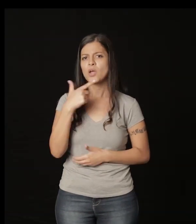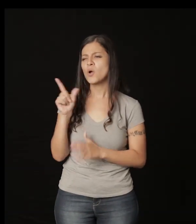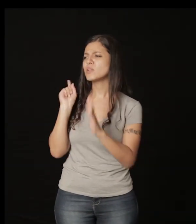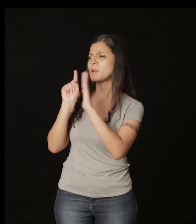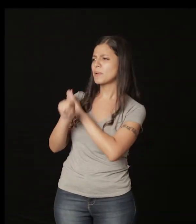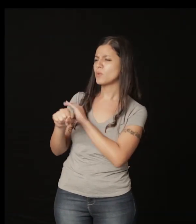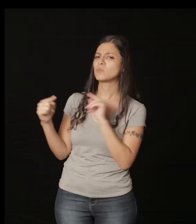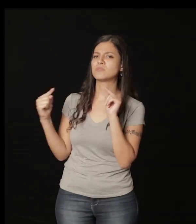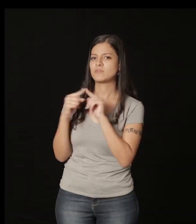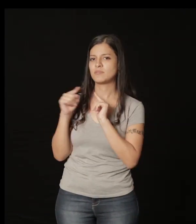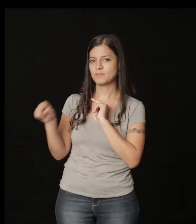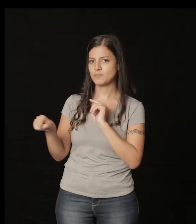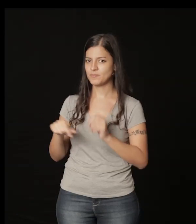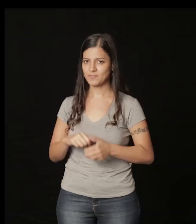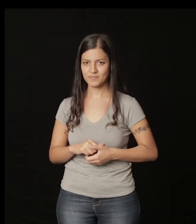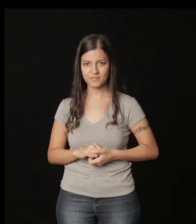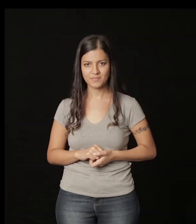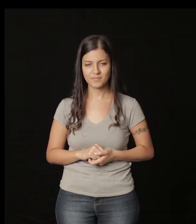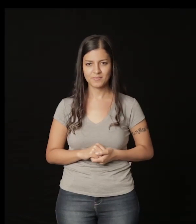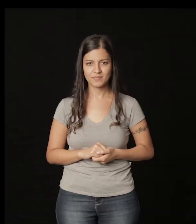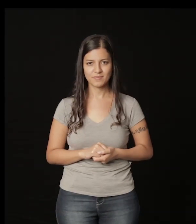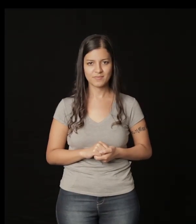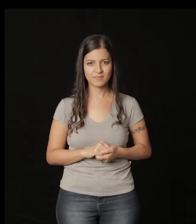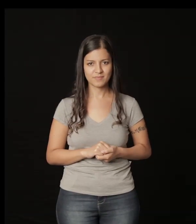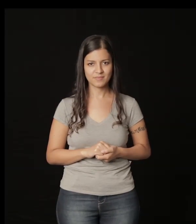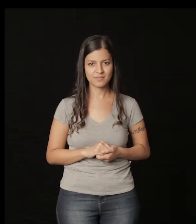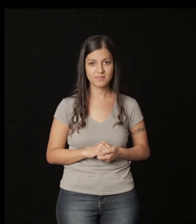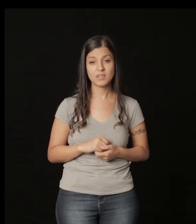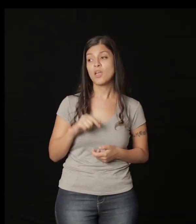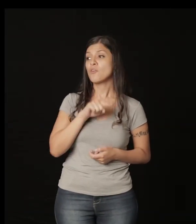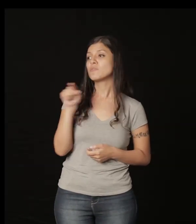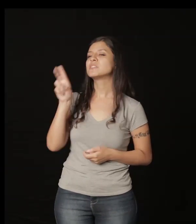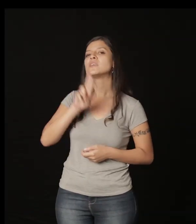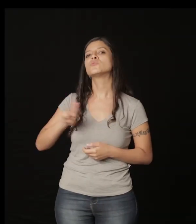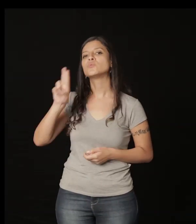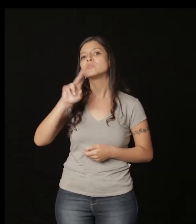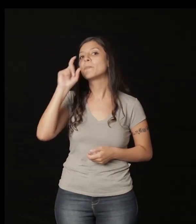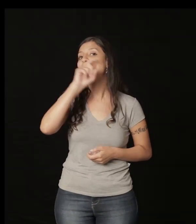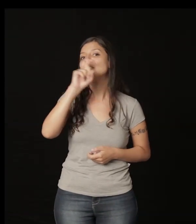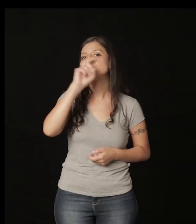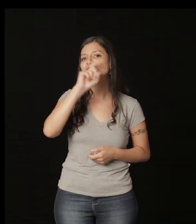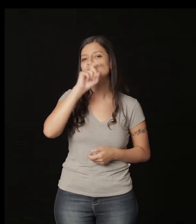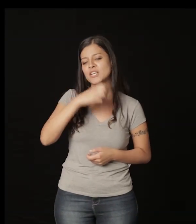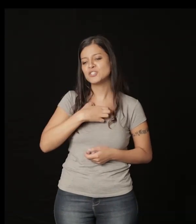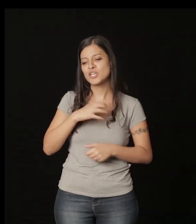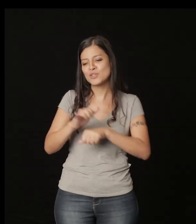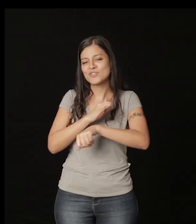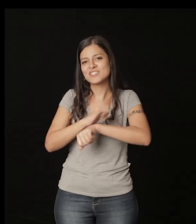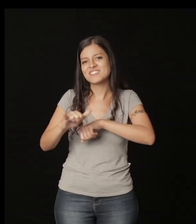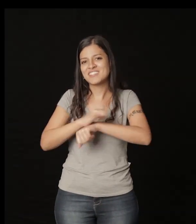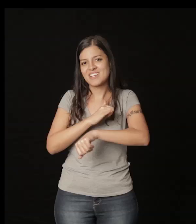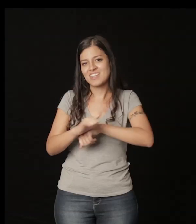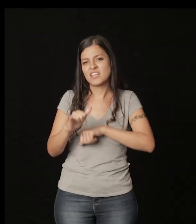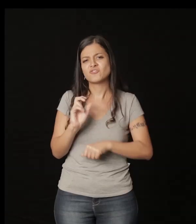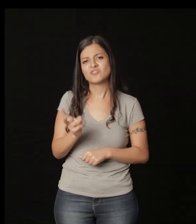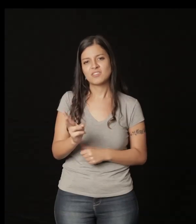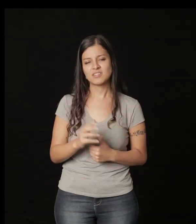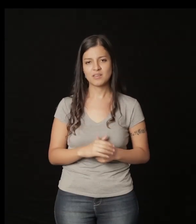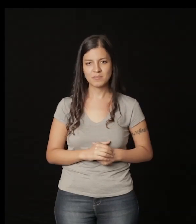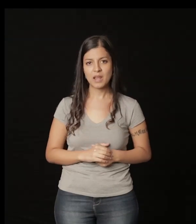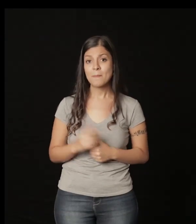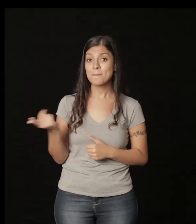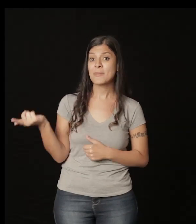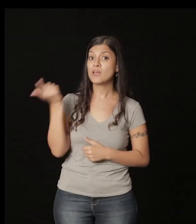Uma pergunta relacionada a isso. Vocês diversas vezes usam a mentira como uma forma de